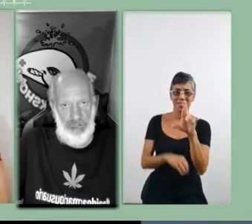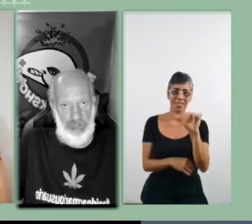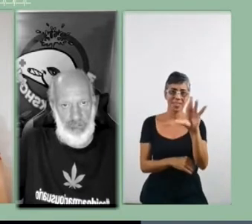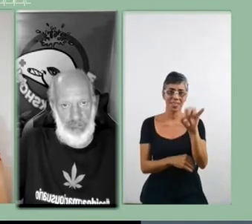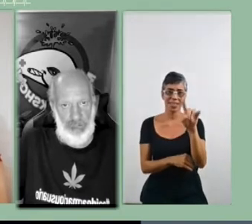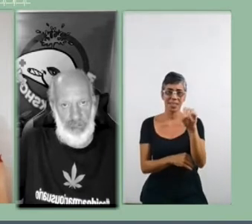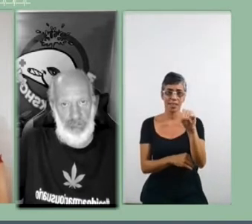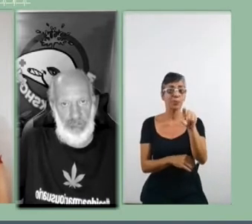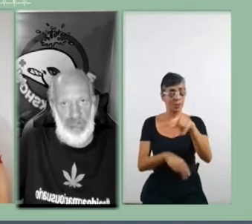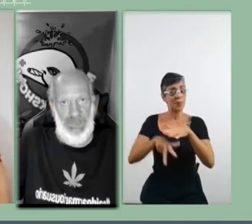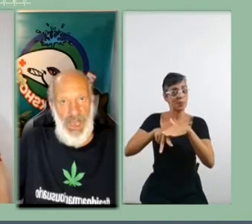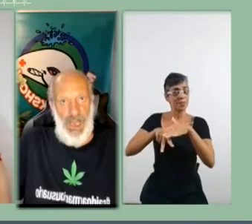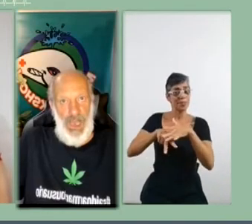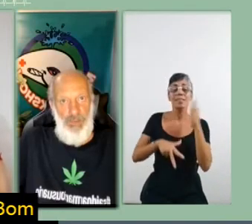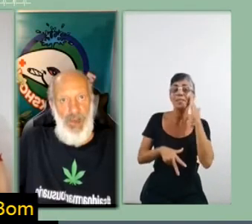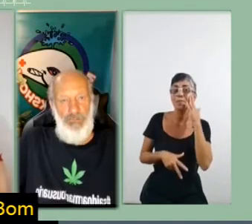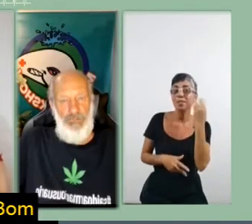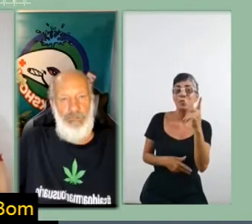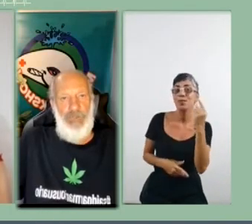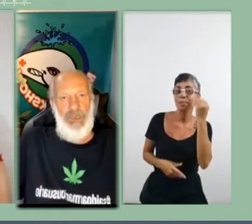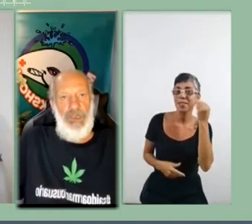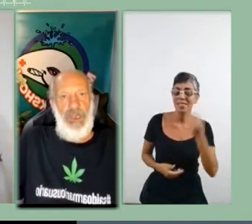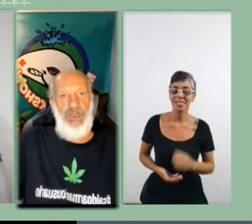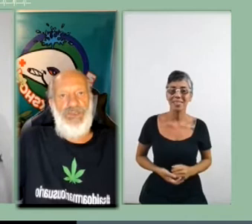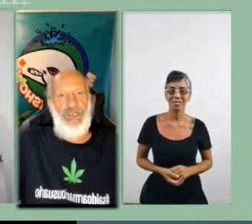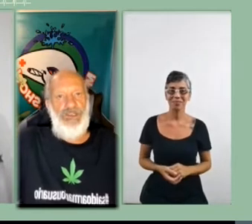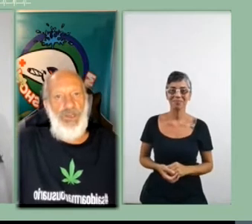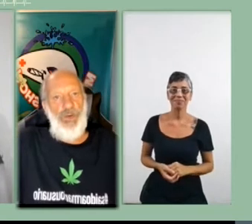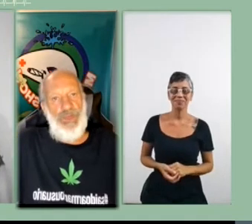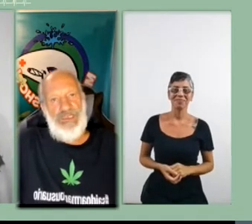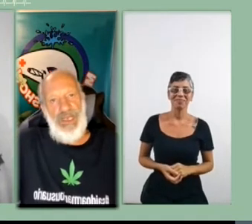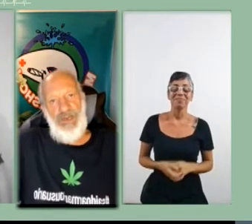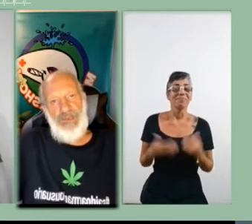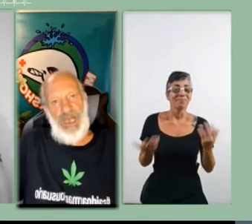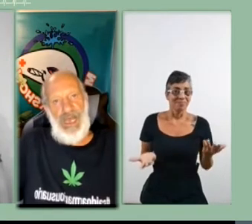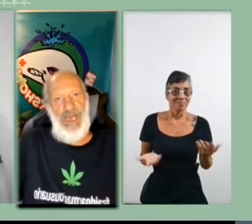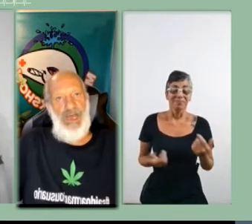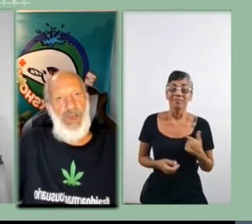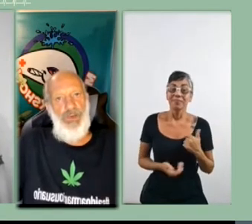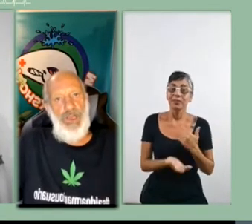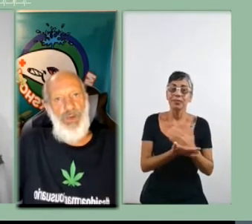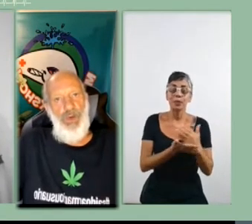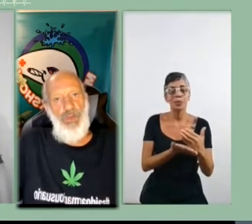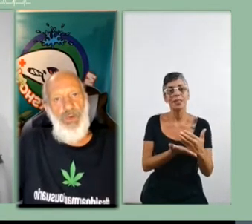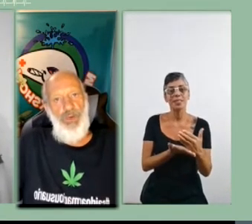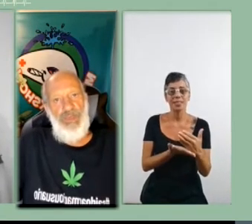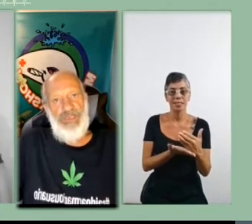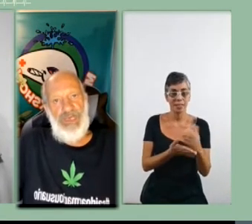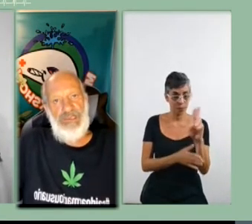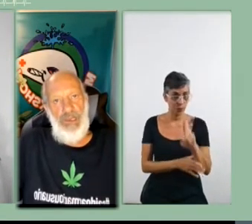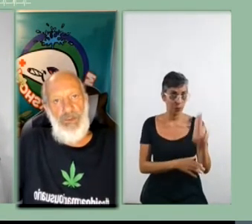Quero saber também. Bom, Conta lá. é o seguinte, eu comecei a usar a maconha